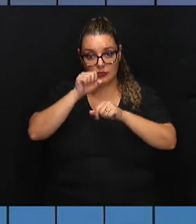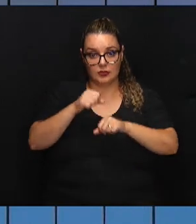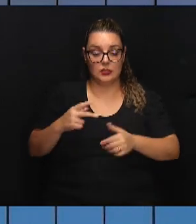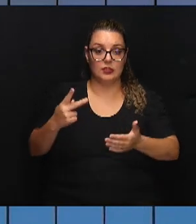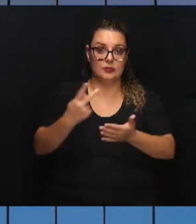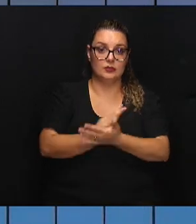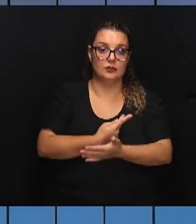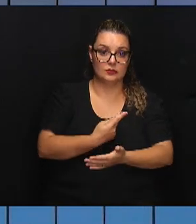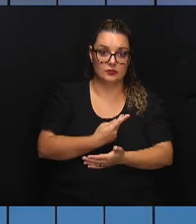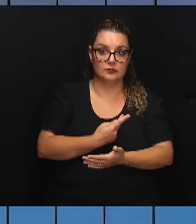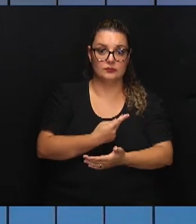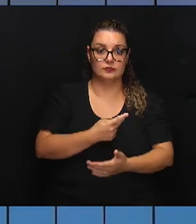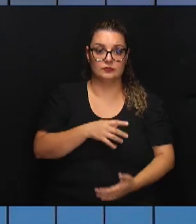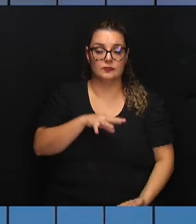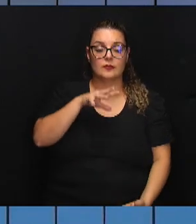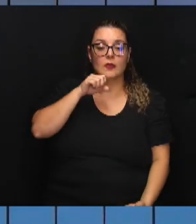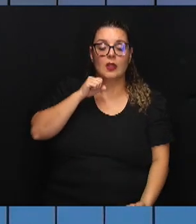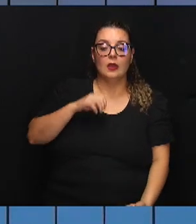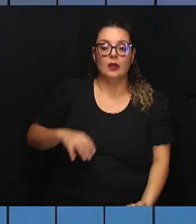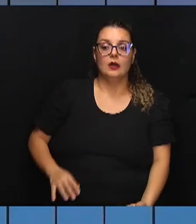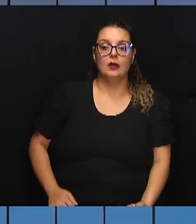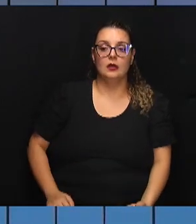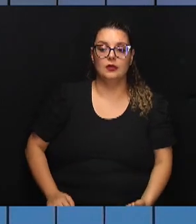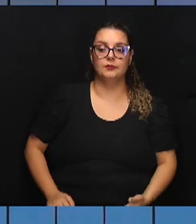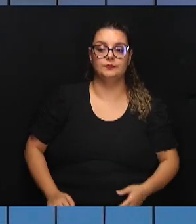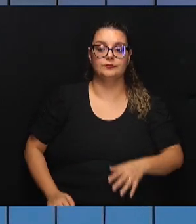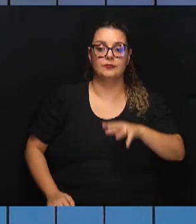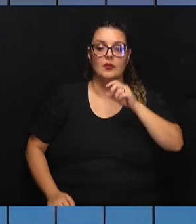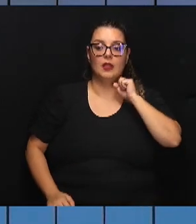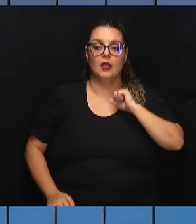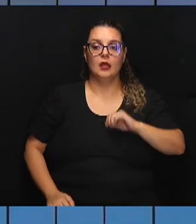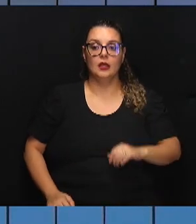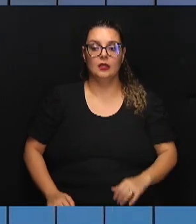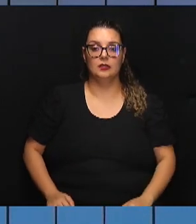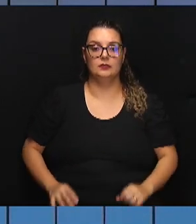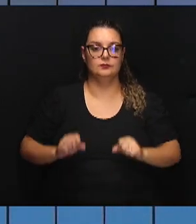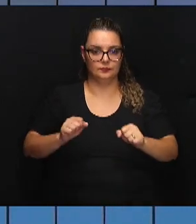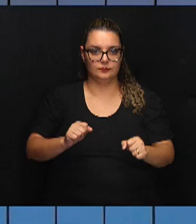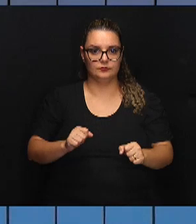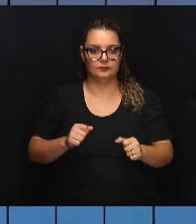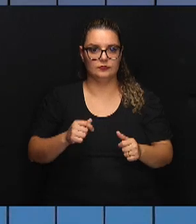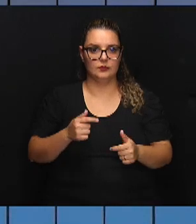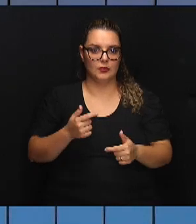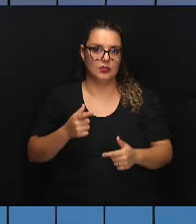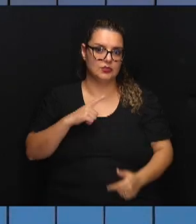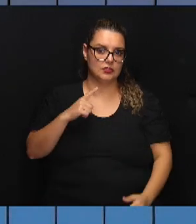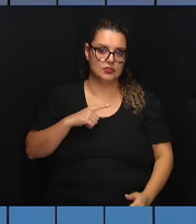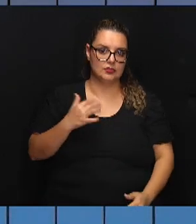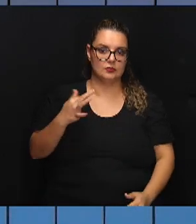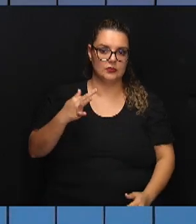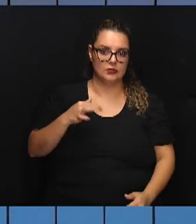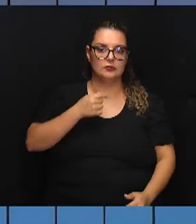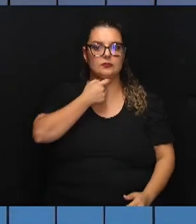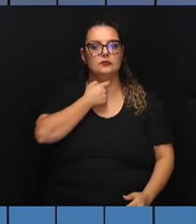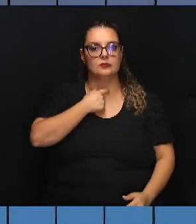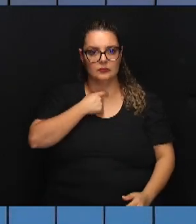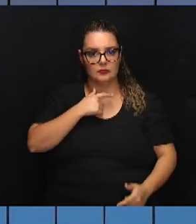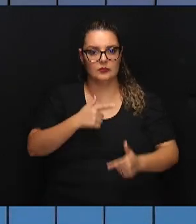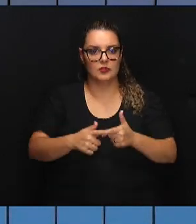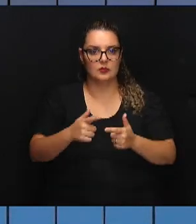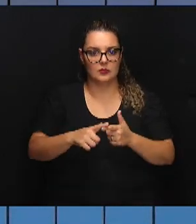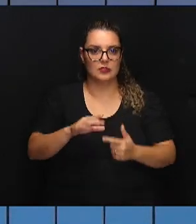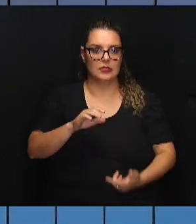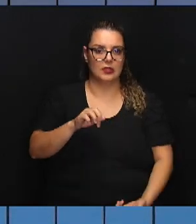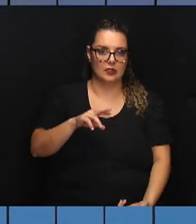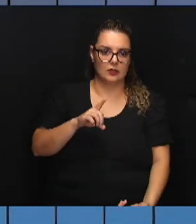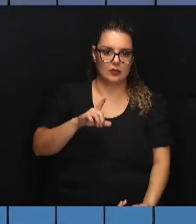se ela respira muito pela boca, isso também pode provocar uma dor de garganta, algum problema assim nas cordas vocais?